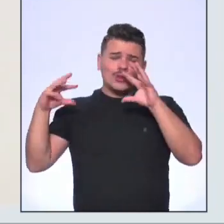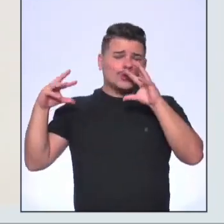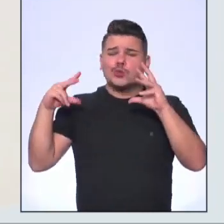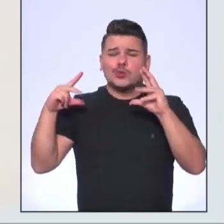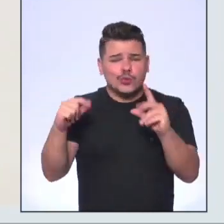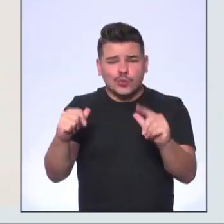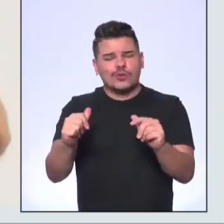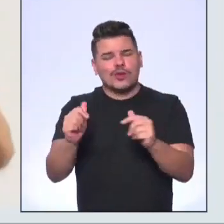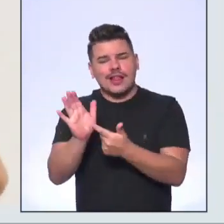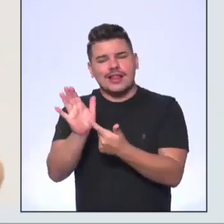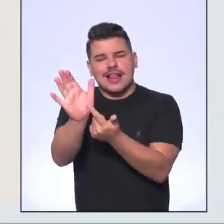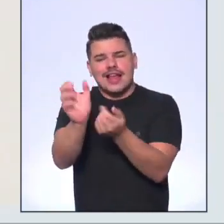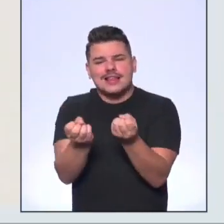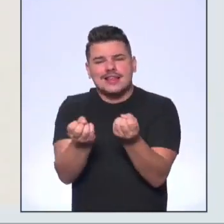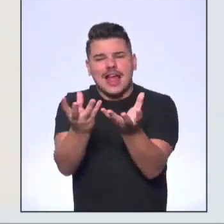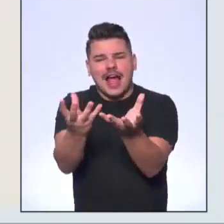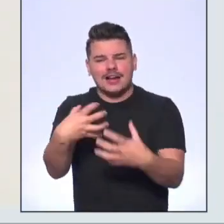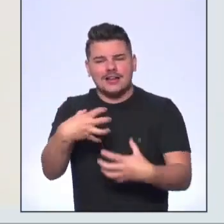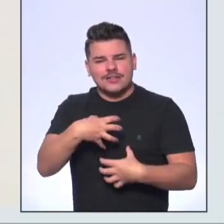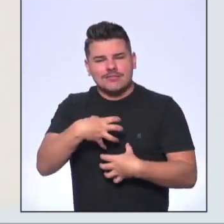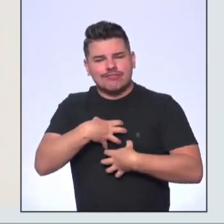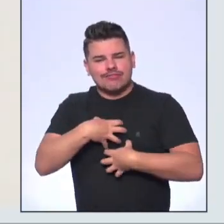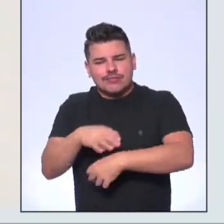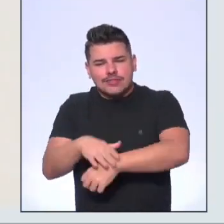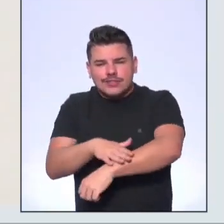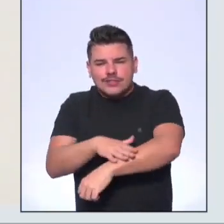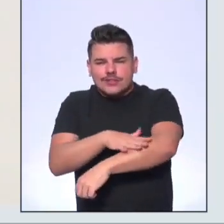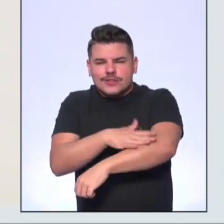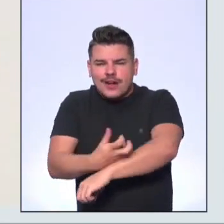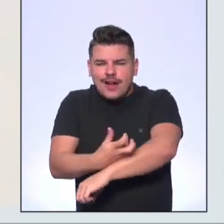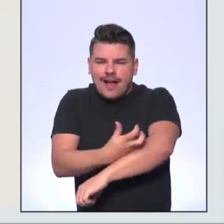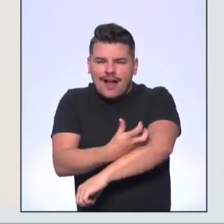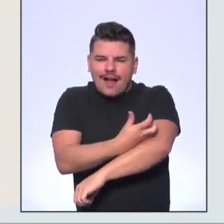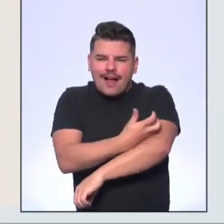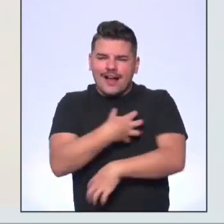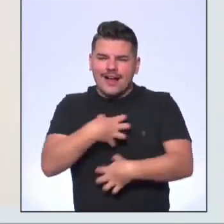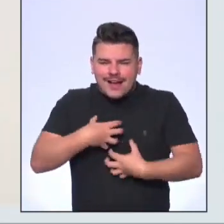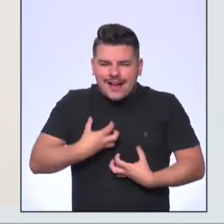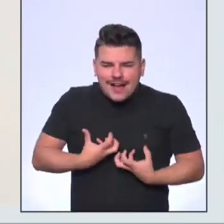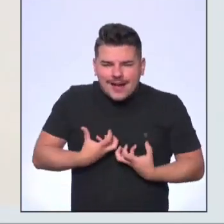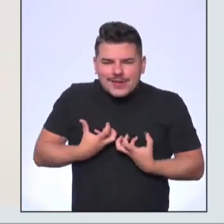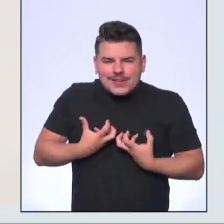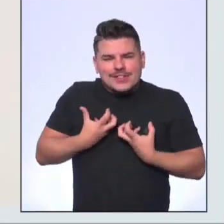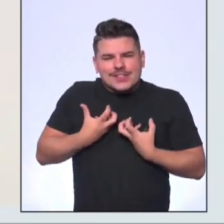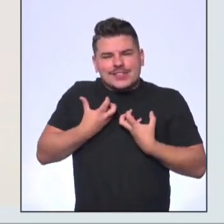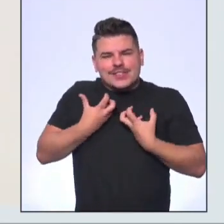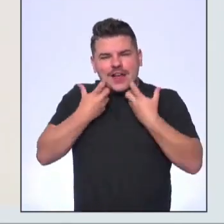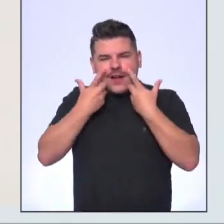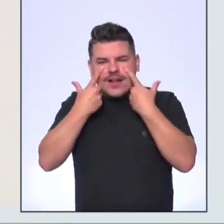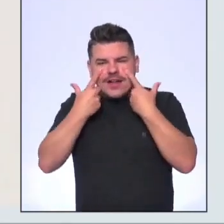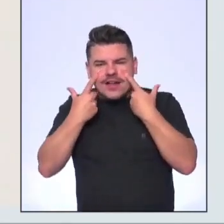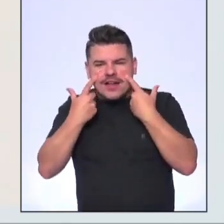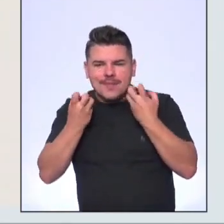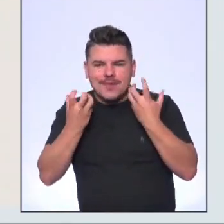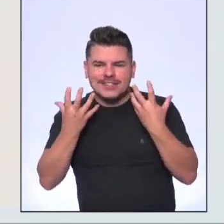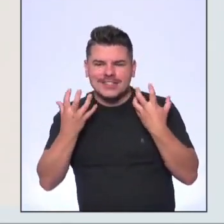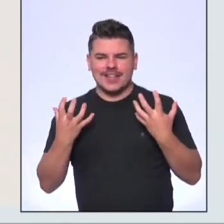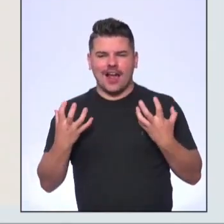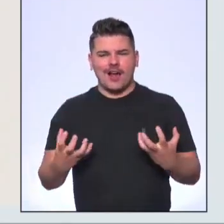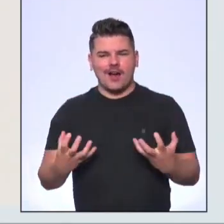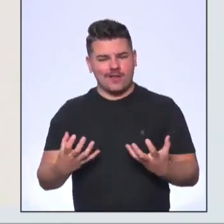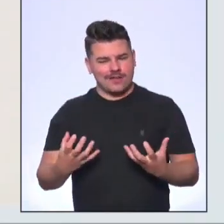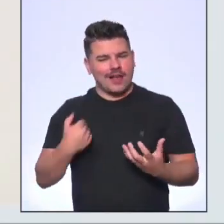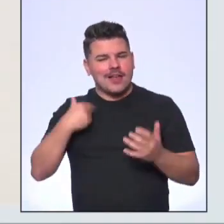trabalha com esse envolvimento emocional. O objetivo primordial é o envolvimento emocional. Pensa um pouquinho,